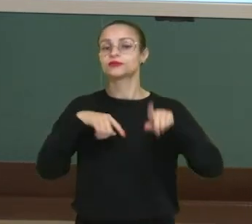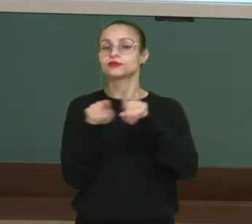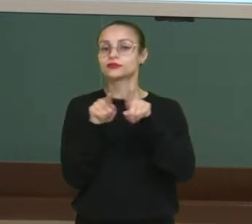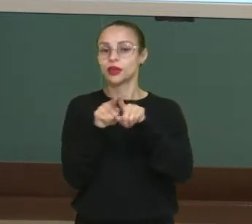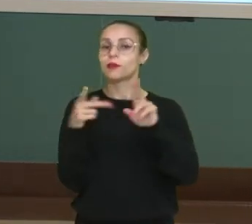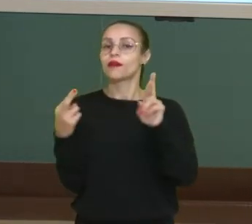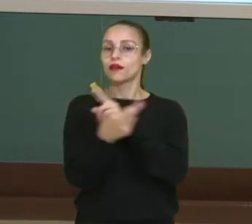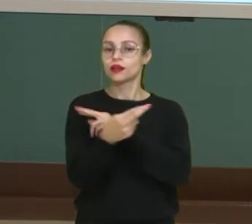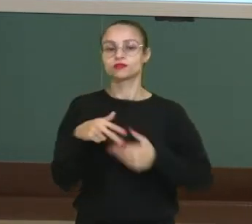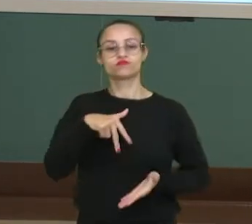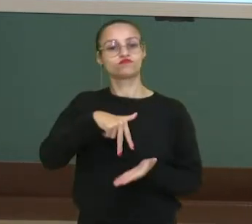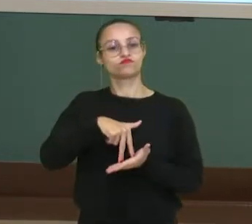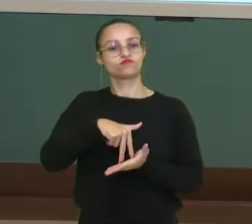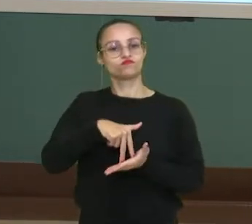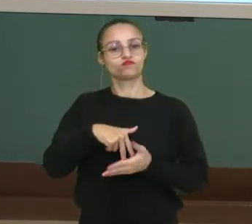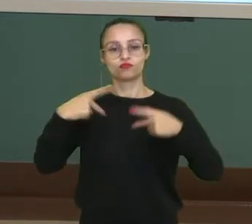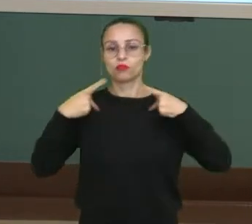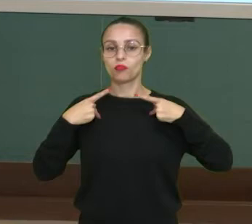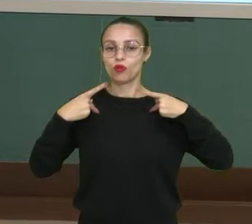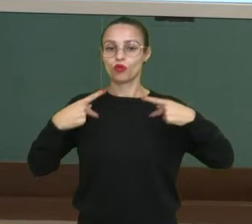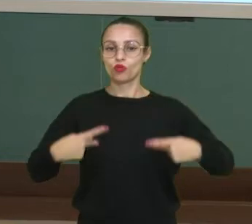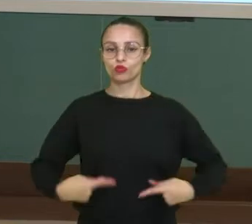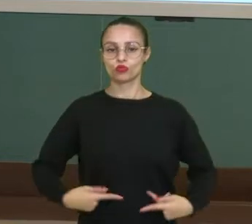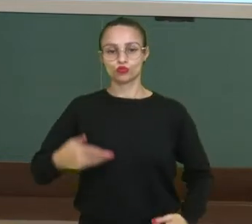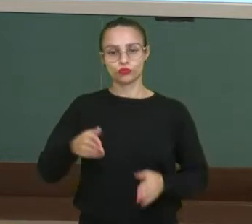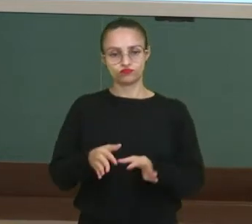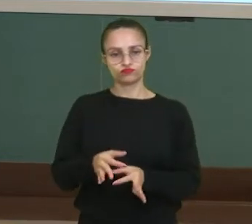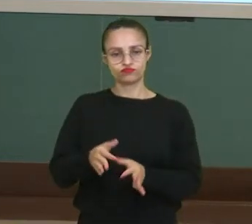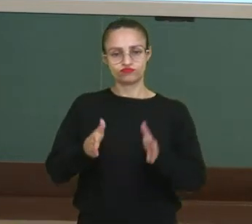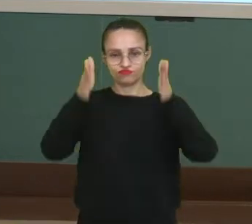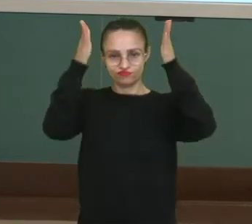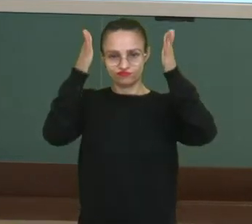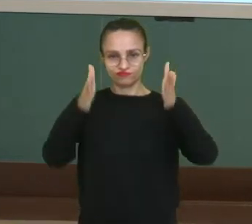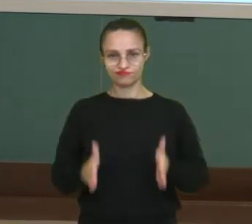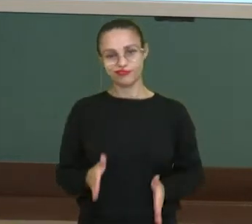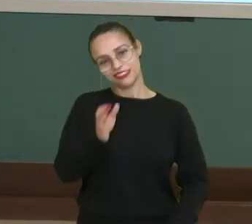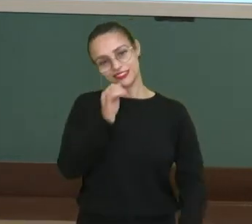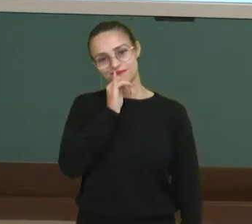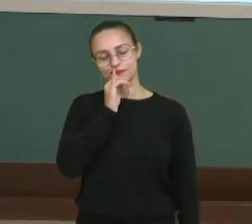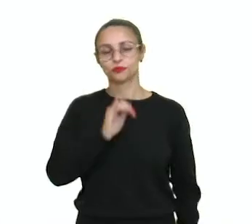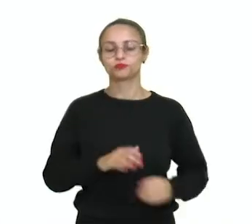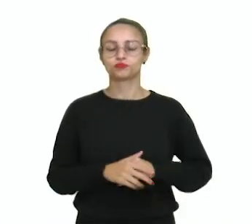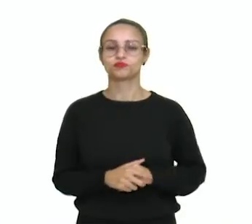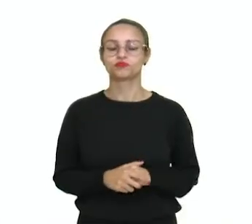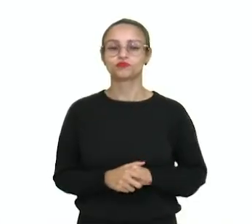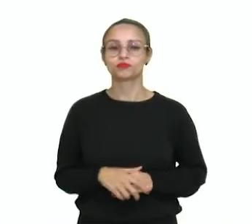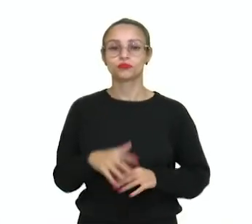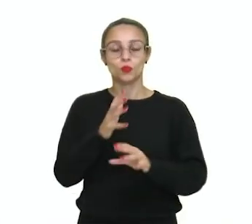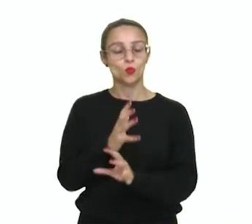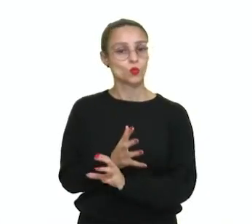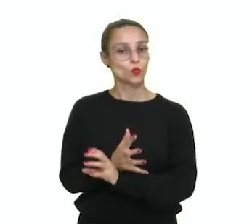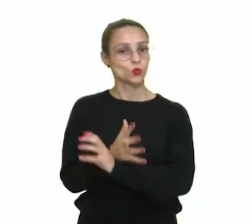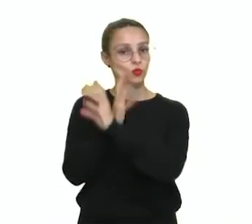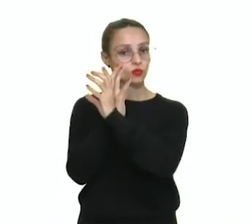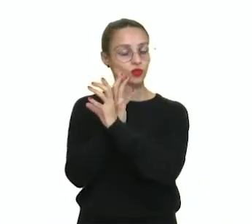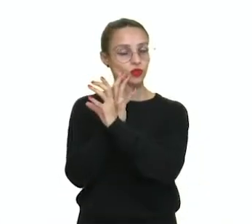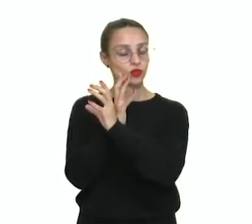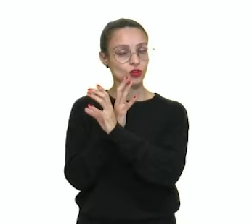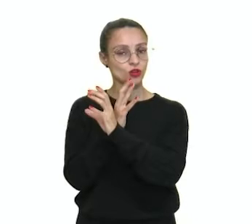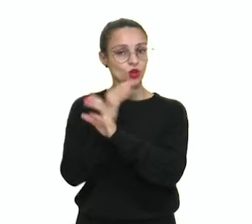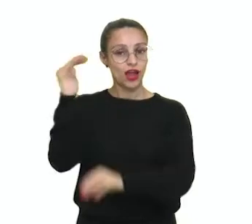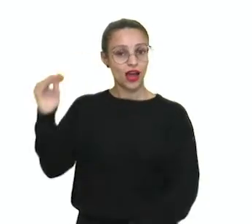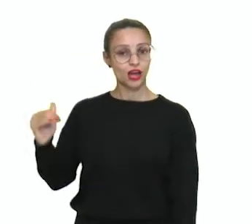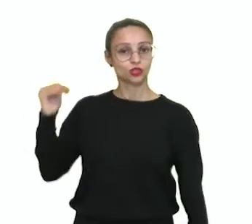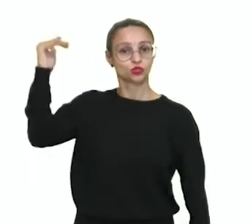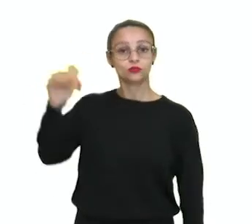à sustentação, nos mantermos eretos, por exemplo. O esqueleto humano de um adulto tem